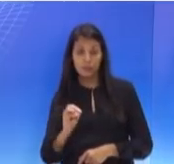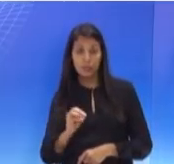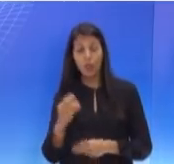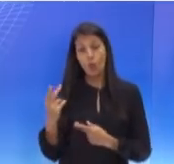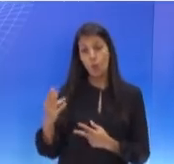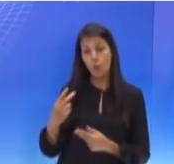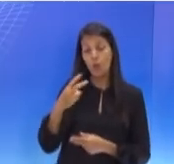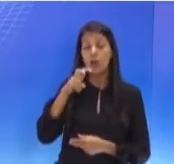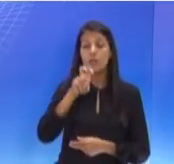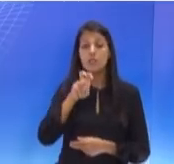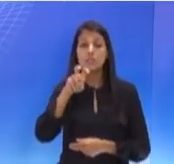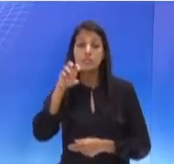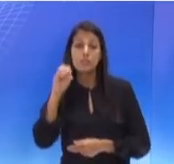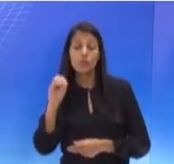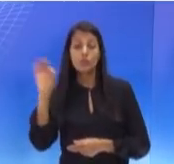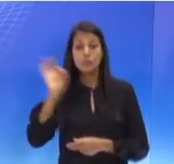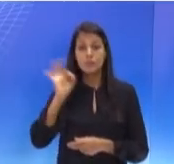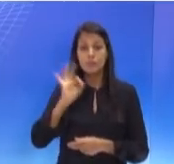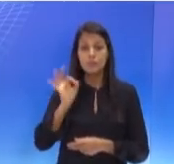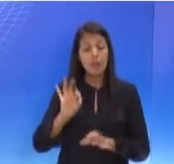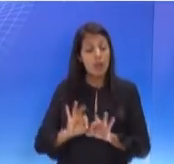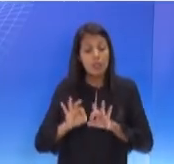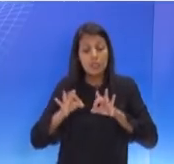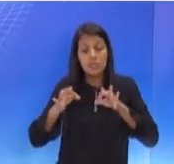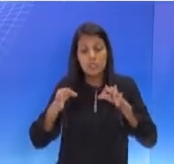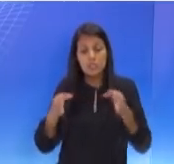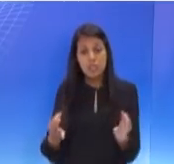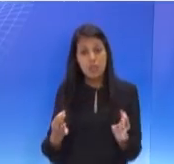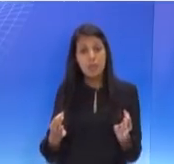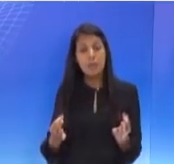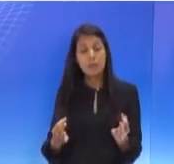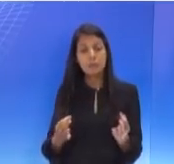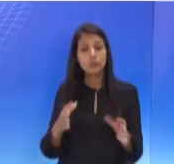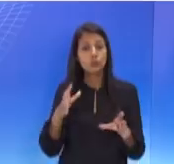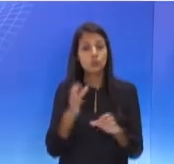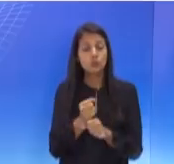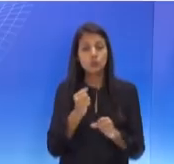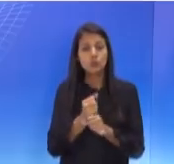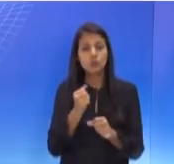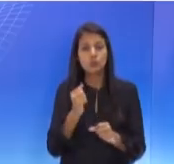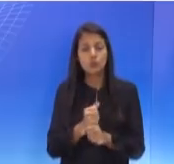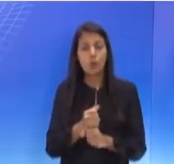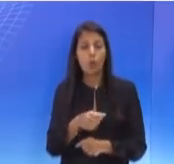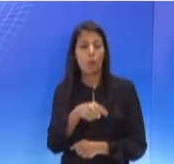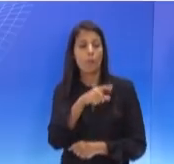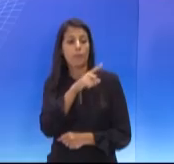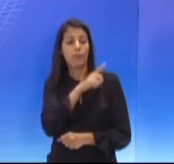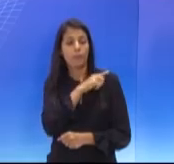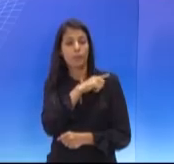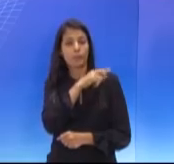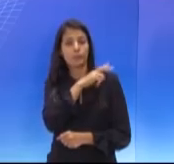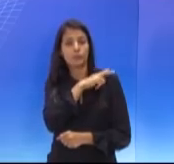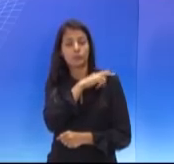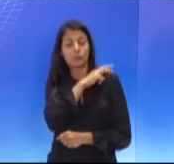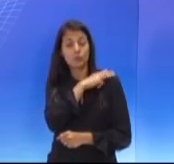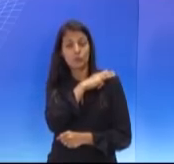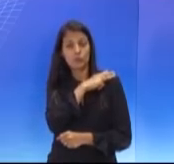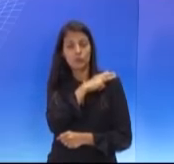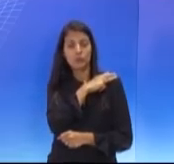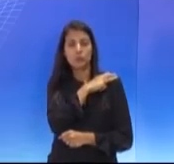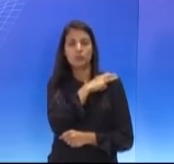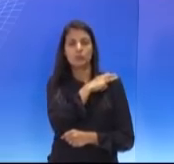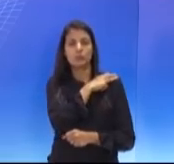Então, pessoal, simples. Uma função do primeiro grau que vocês viram lá na primeira série.